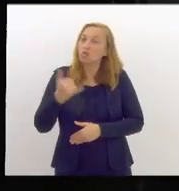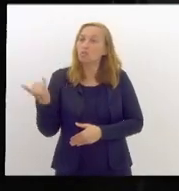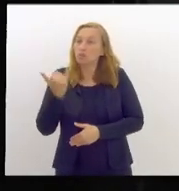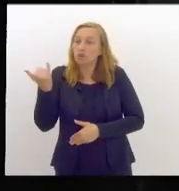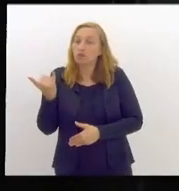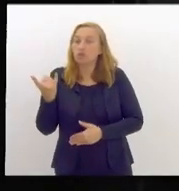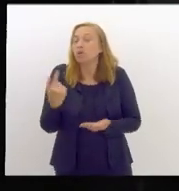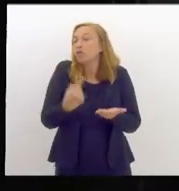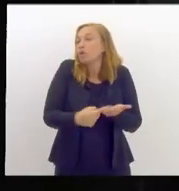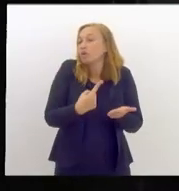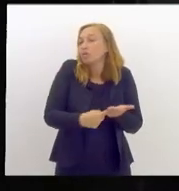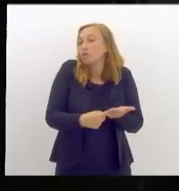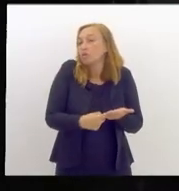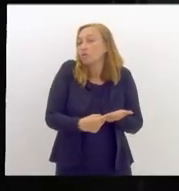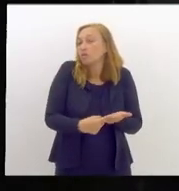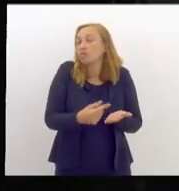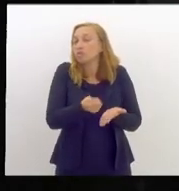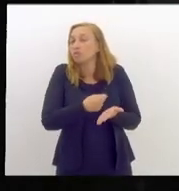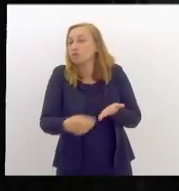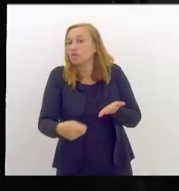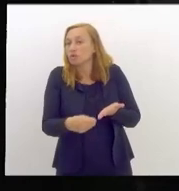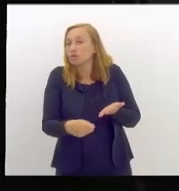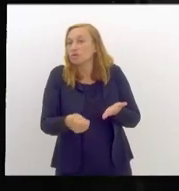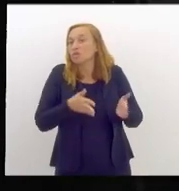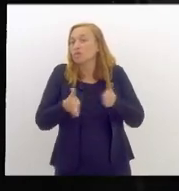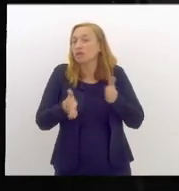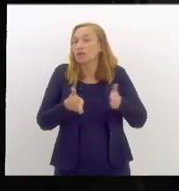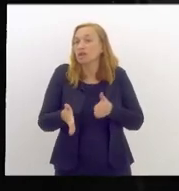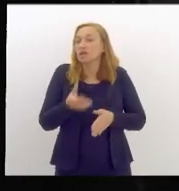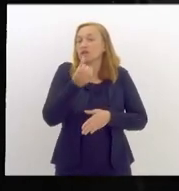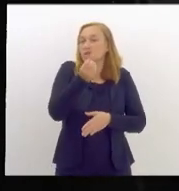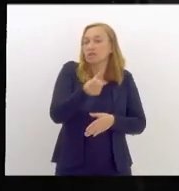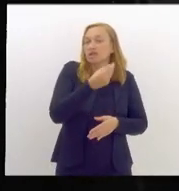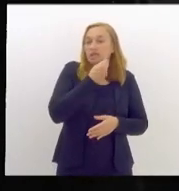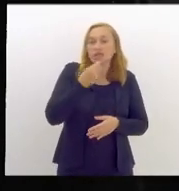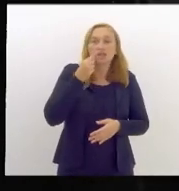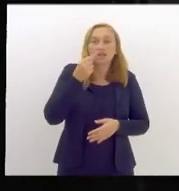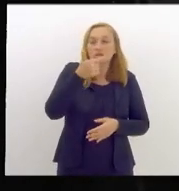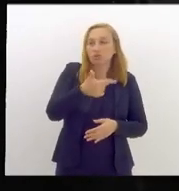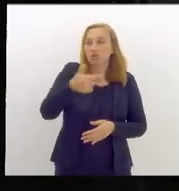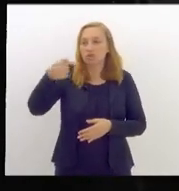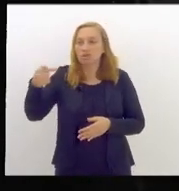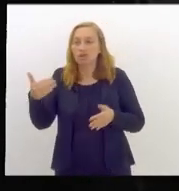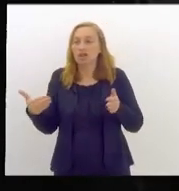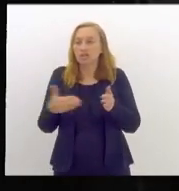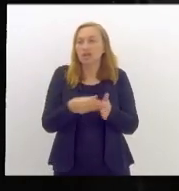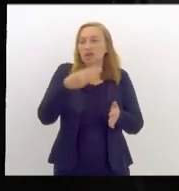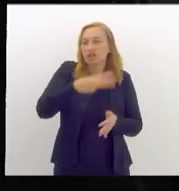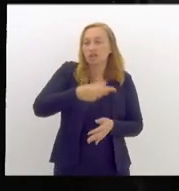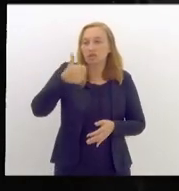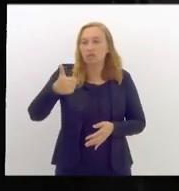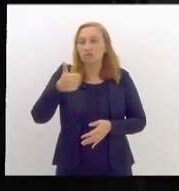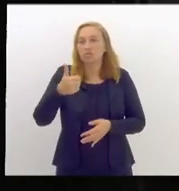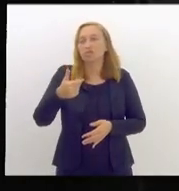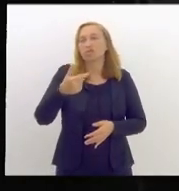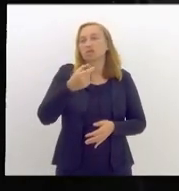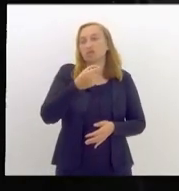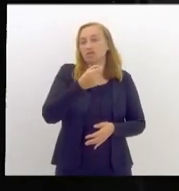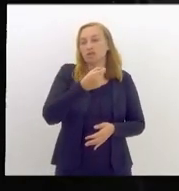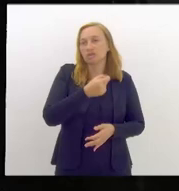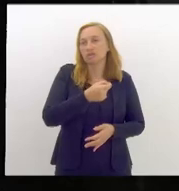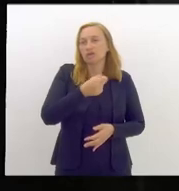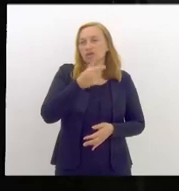o acordo se ficou circunscrito o período de 6 de setembro de 2017 a 31 de Dezembro de 2021